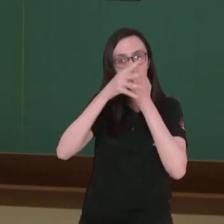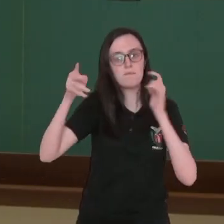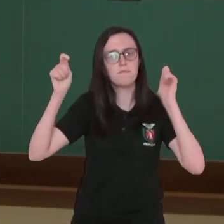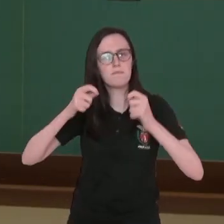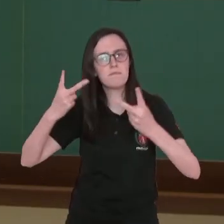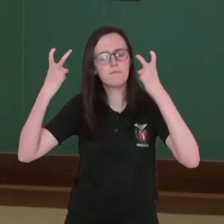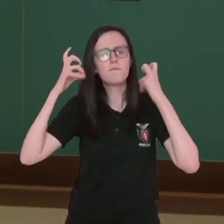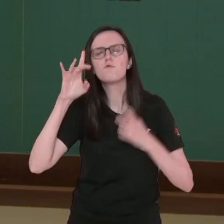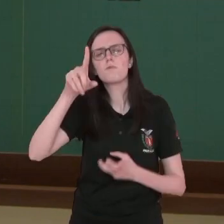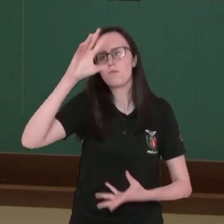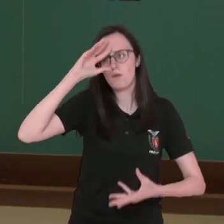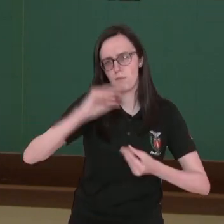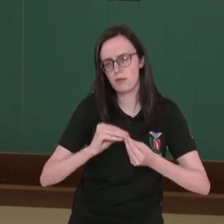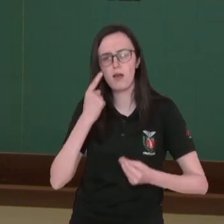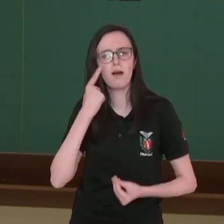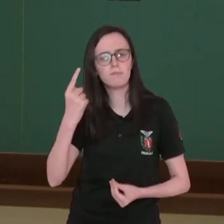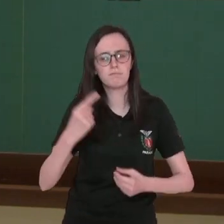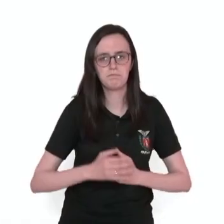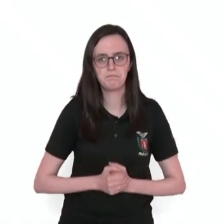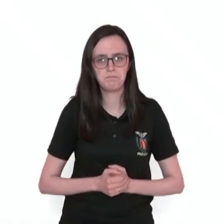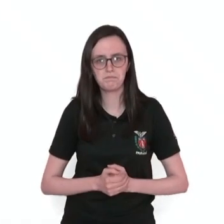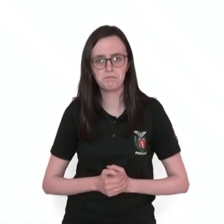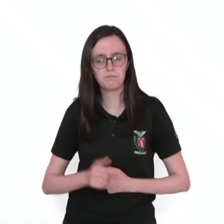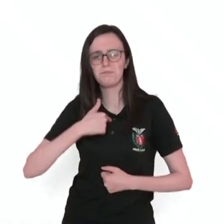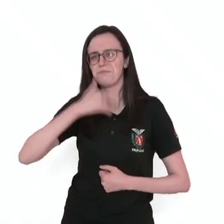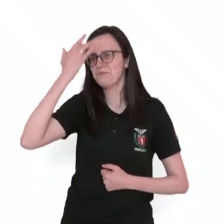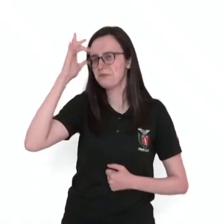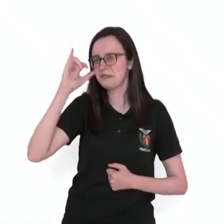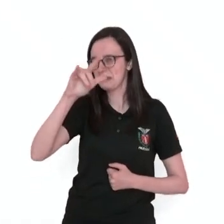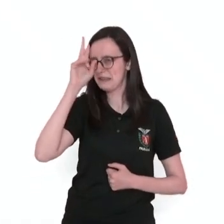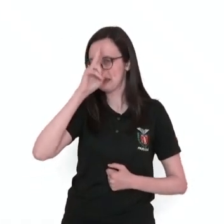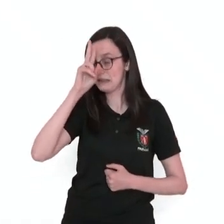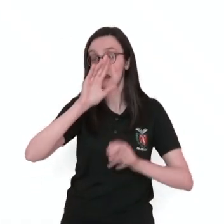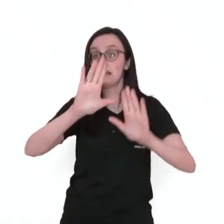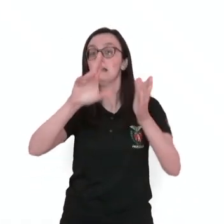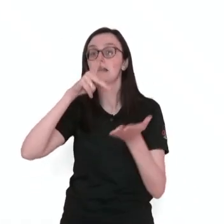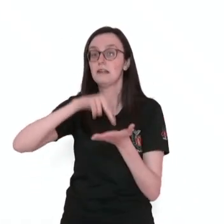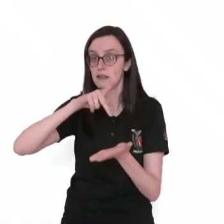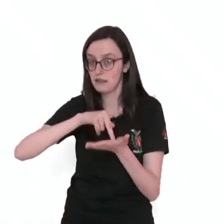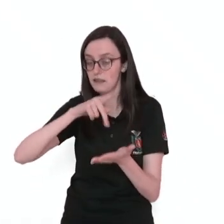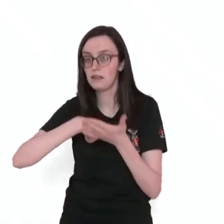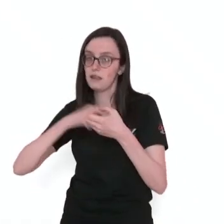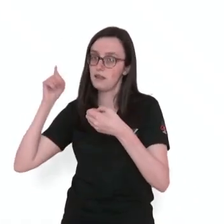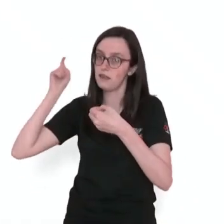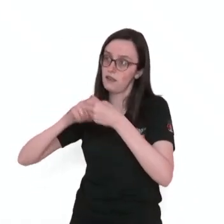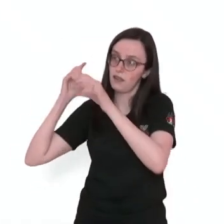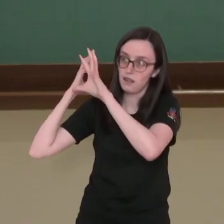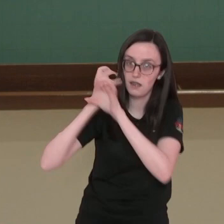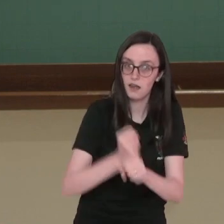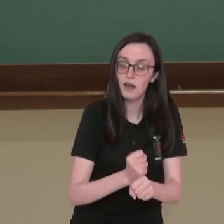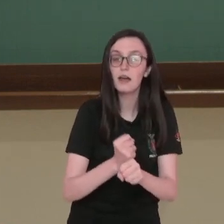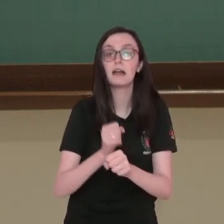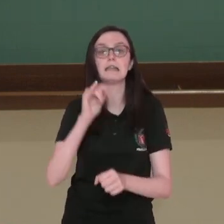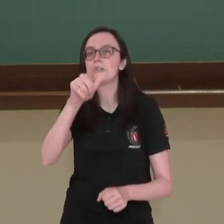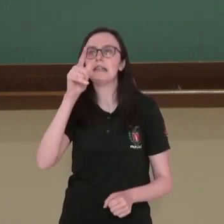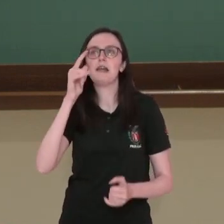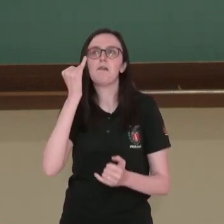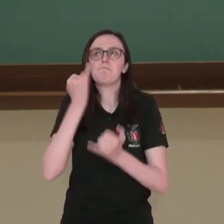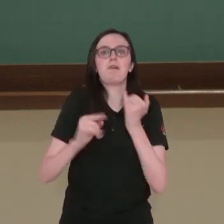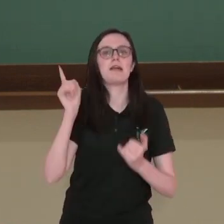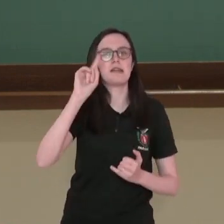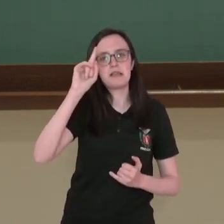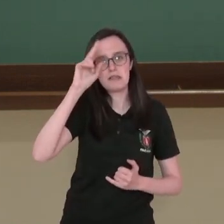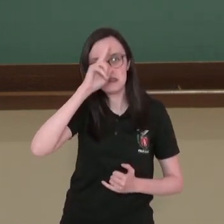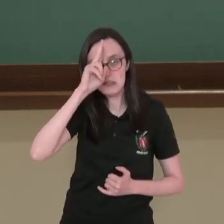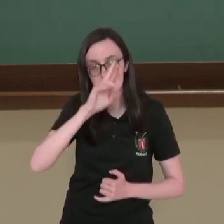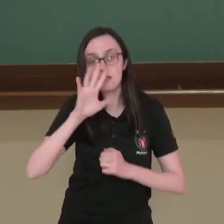você compreender. Ó, eu não sei se você lembra, aliás, eu vou retomar como se você não soubesse. É assim,